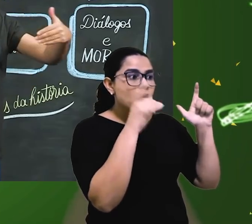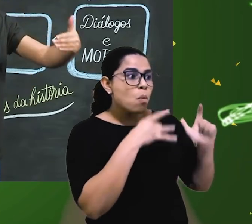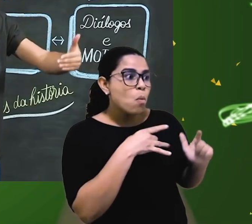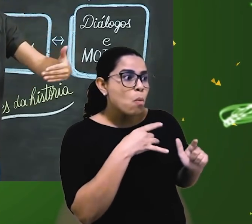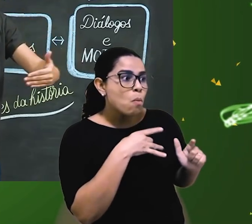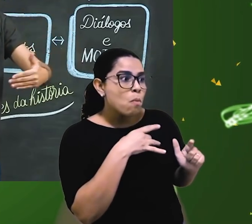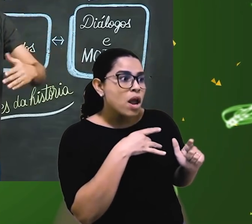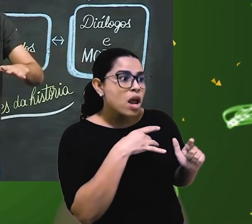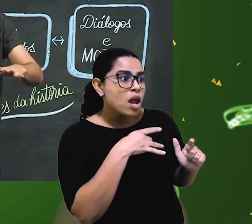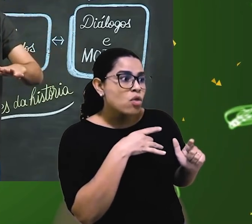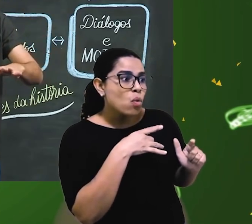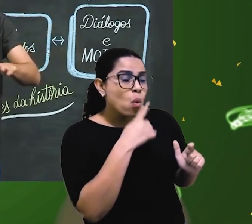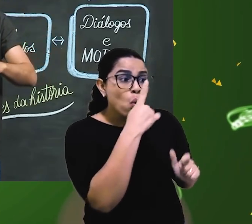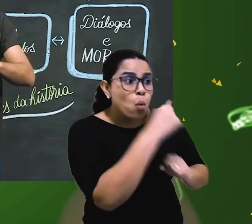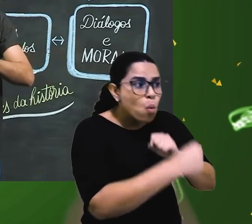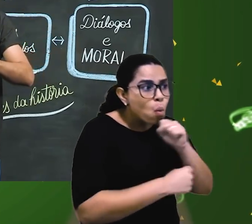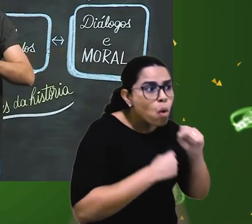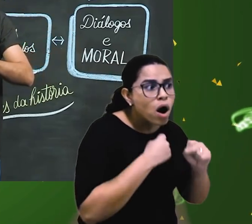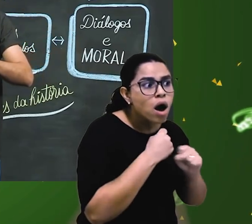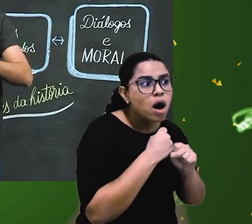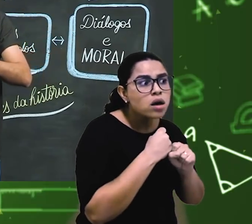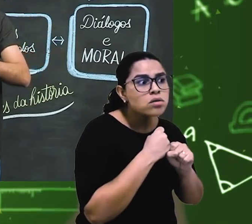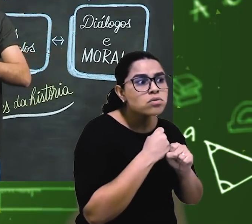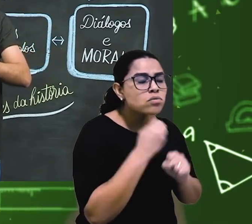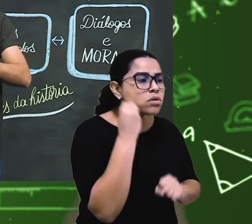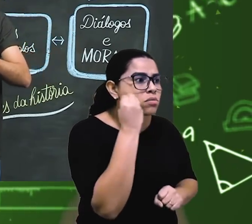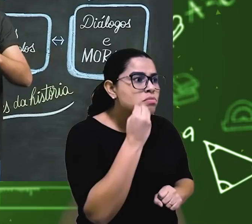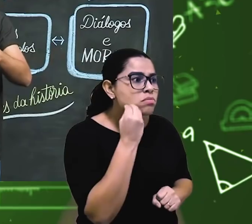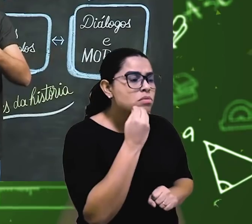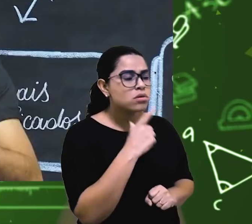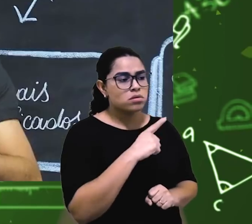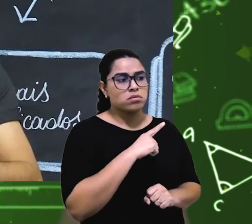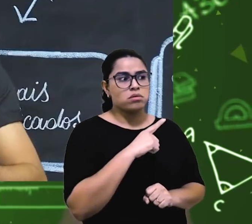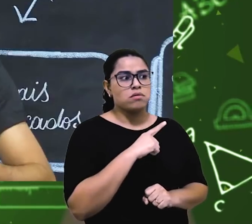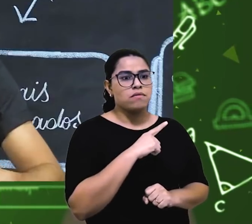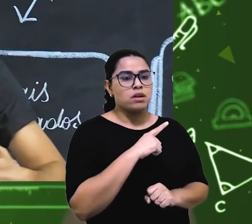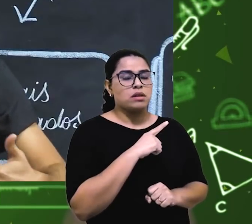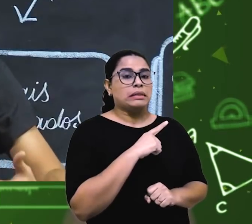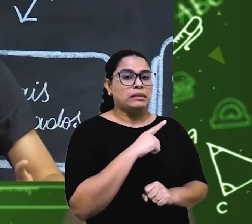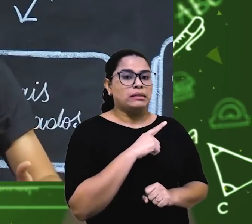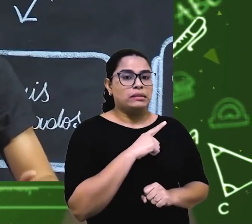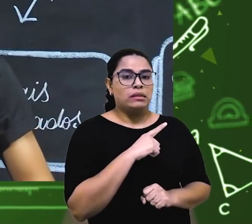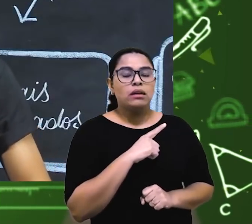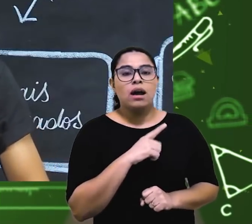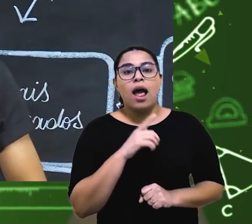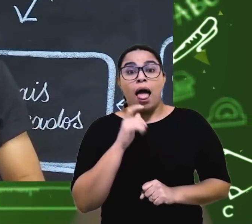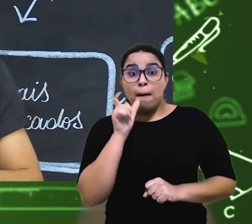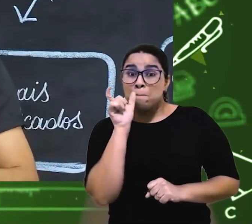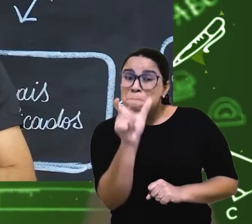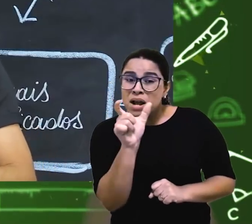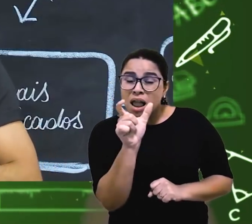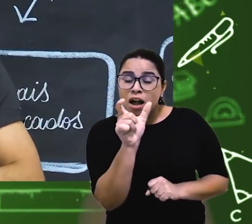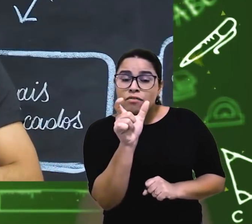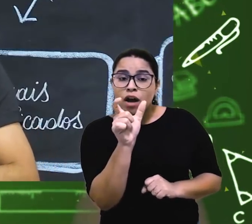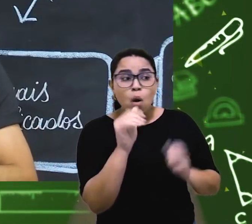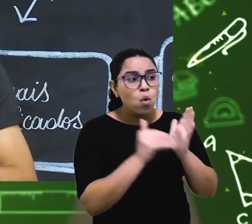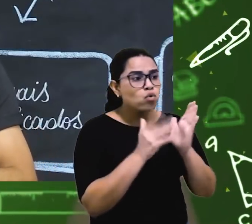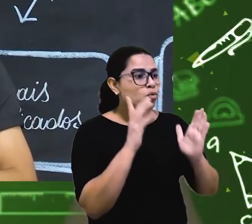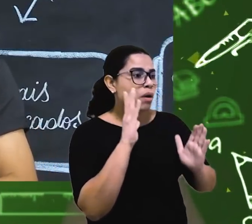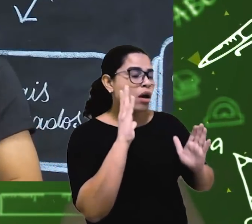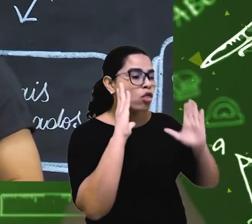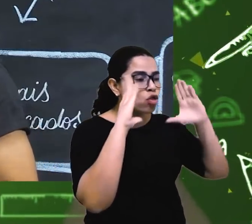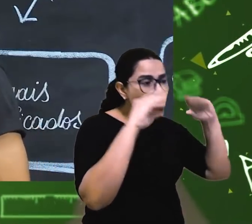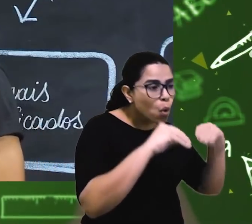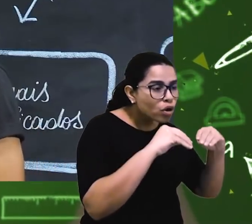tive aquela experiência. Ou seja, essa marcação aí, na última noite eu acordei com medo, é uma marcação de verbo em